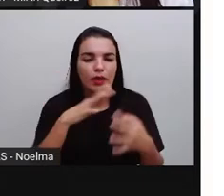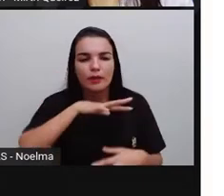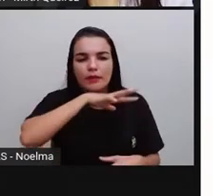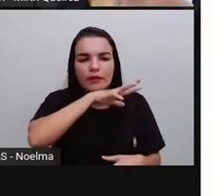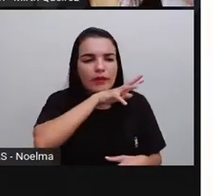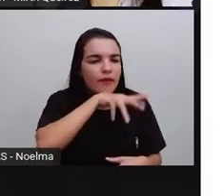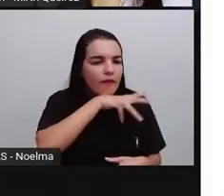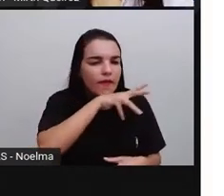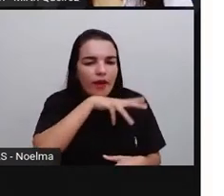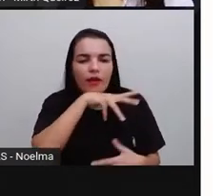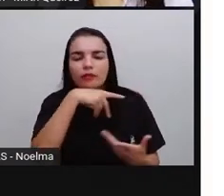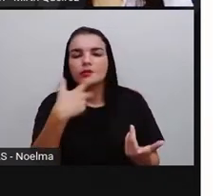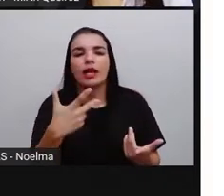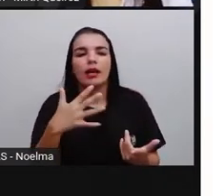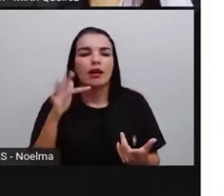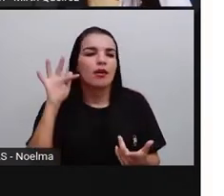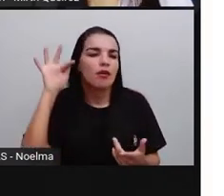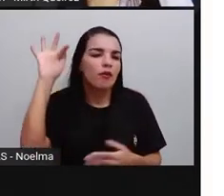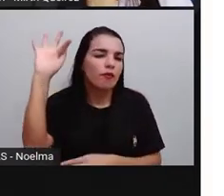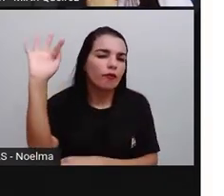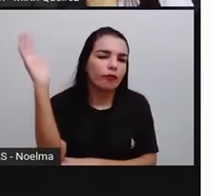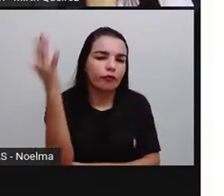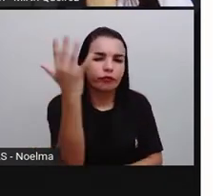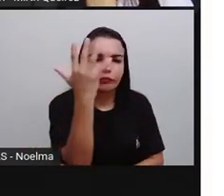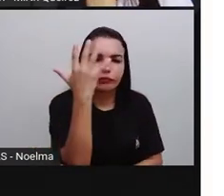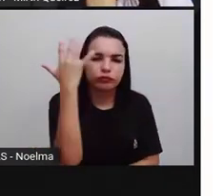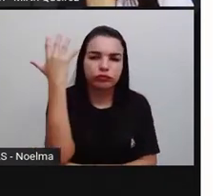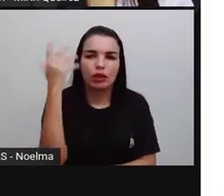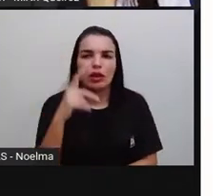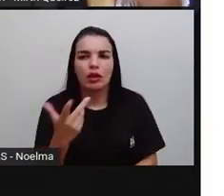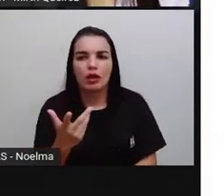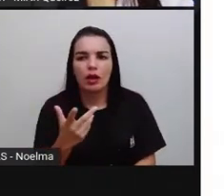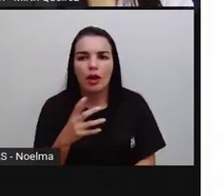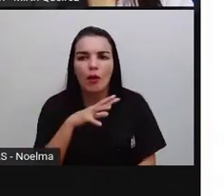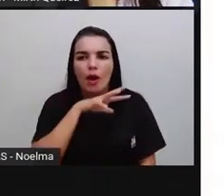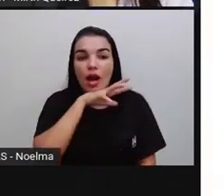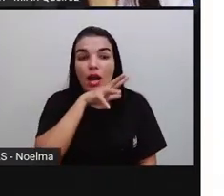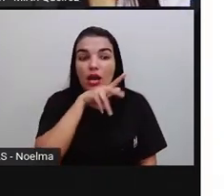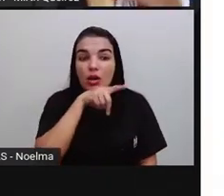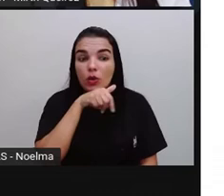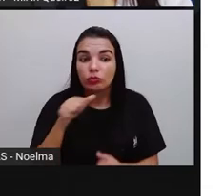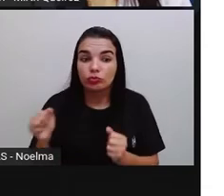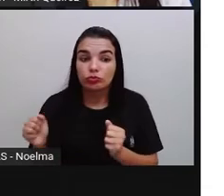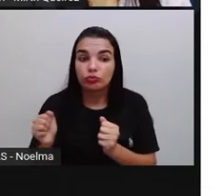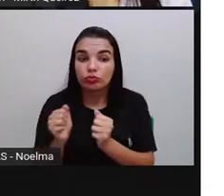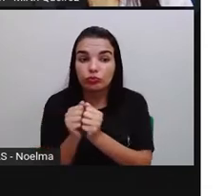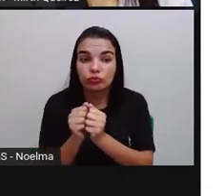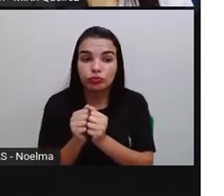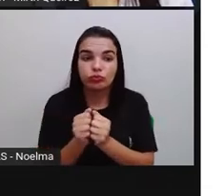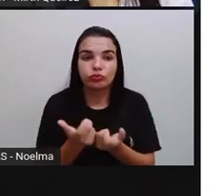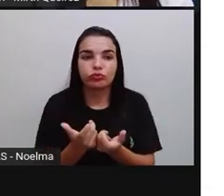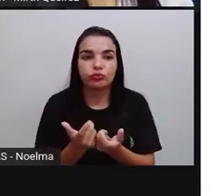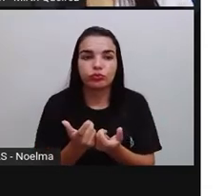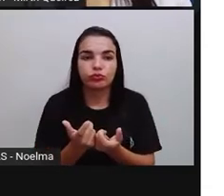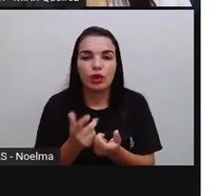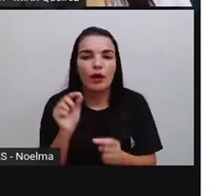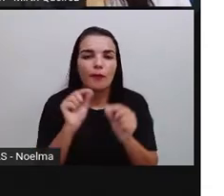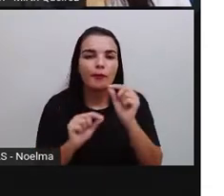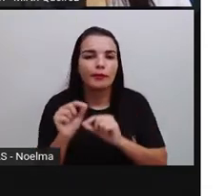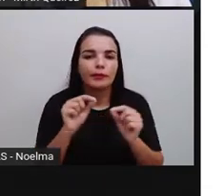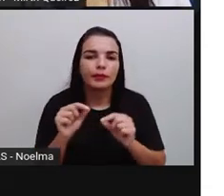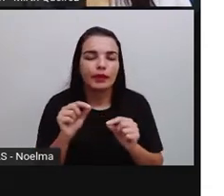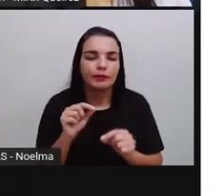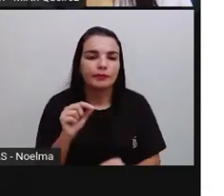né? Fauna, que seria o quê? O conjunto de animais, né? Os diferentes animais, flora,